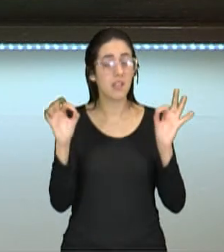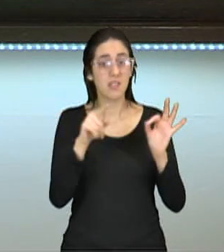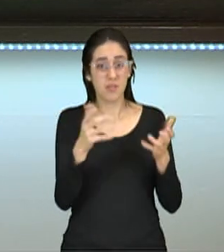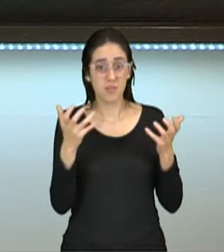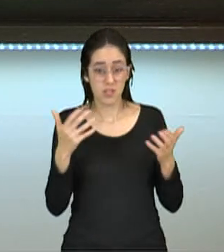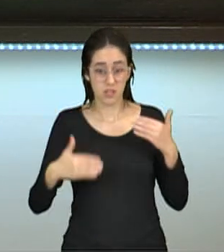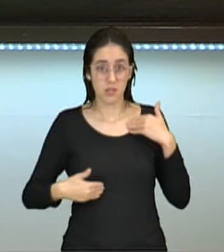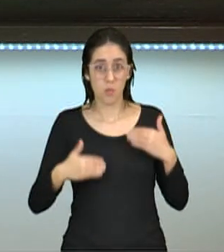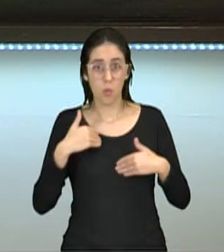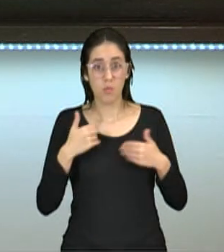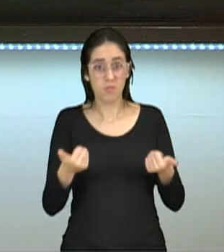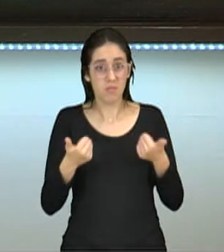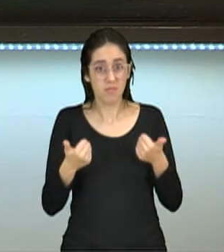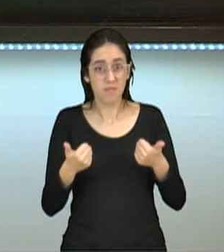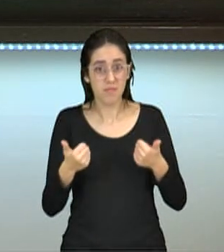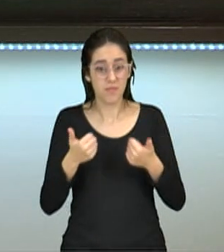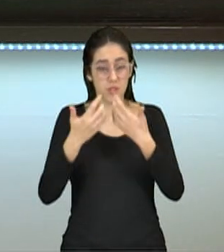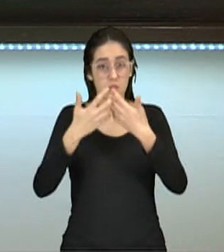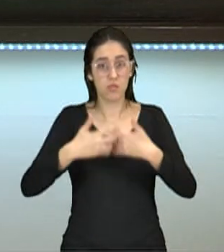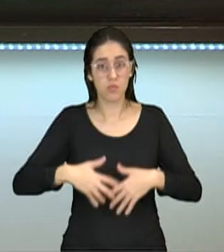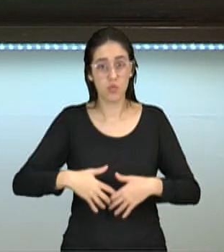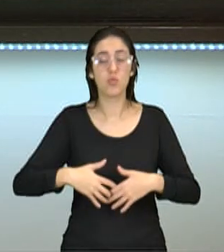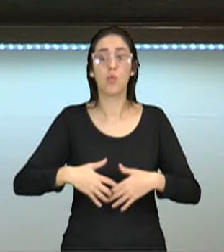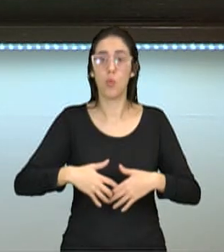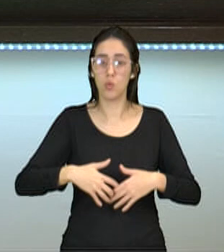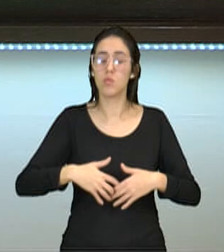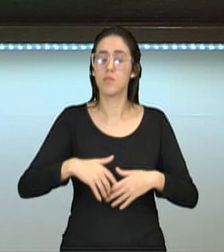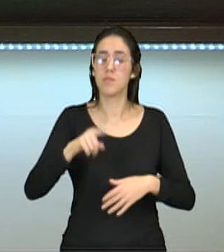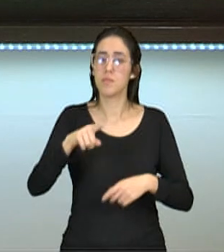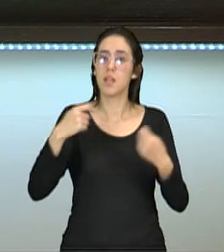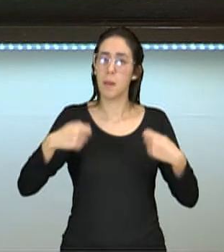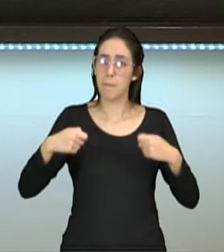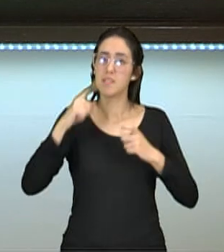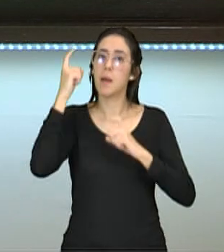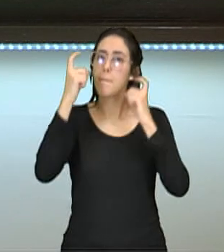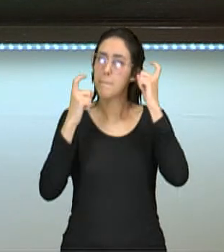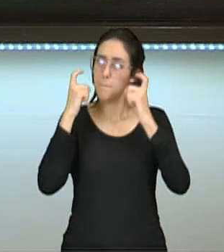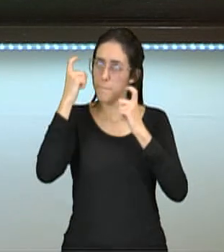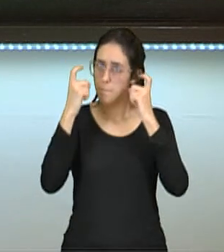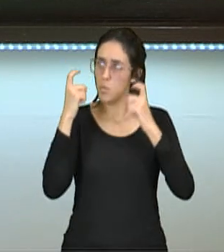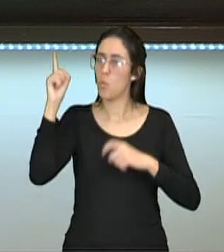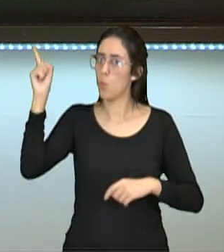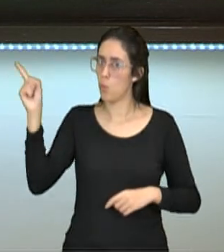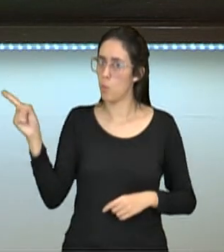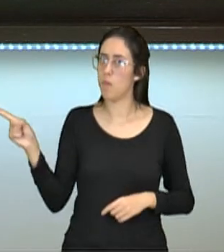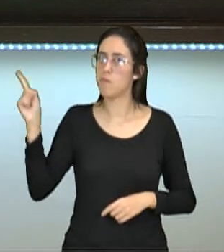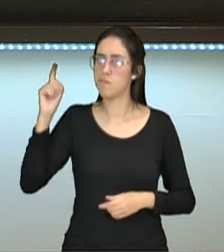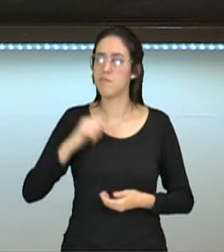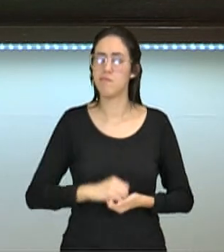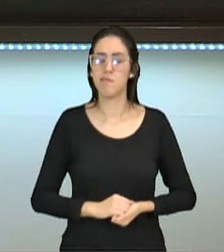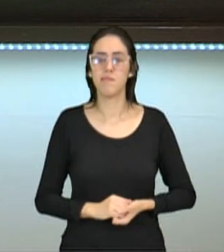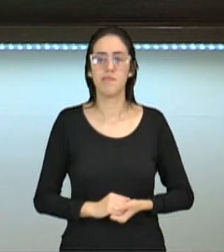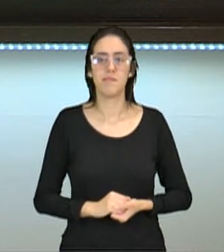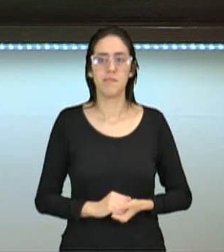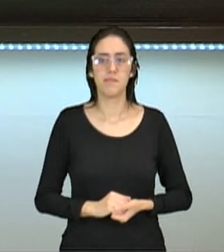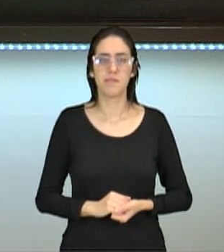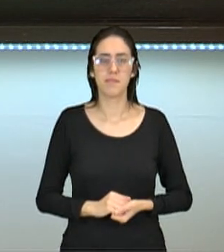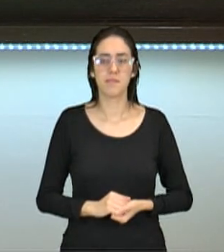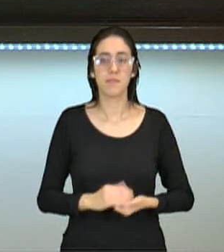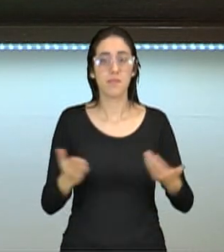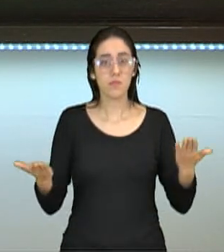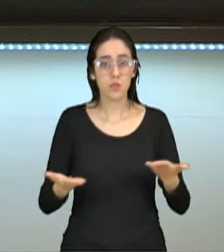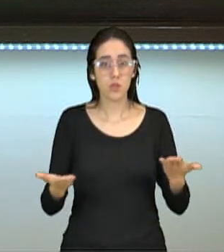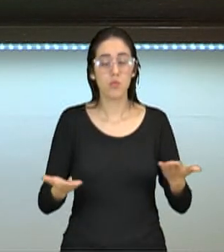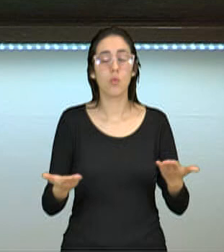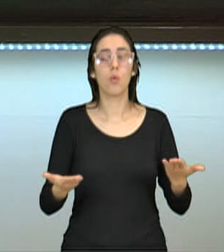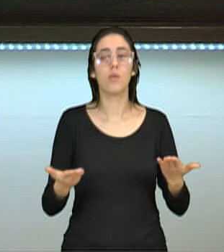teu corpo em pleno funcionamento, você precisa sim se preocupar com tudo isso. E agora, então, vamos